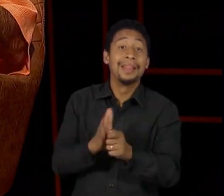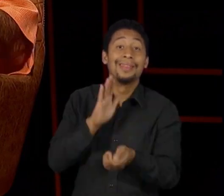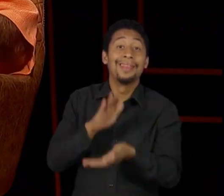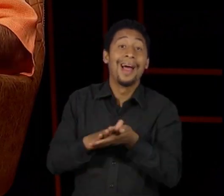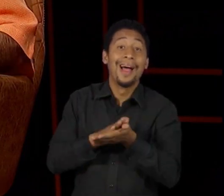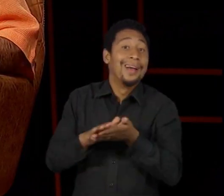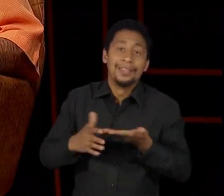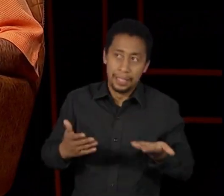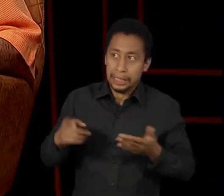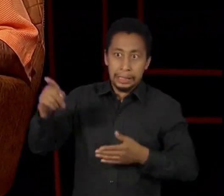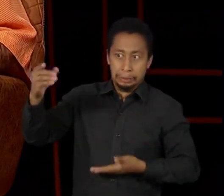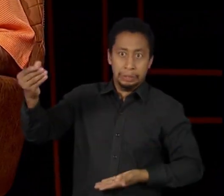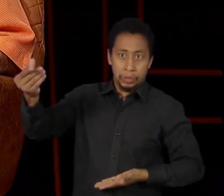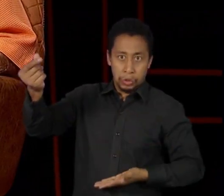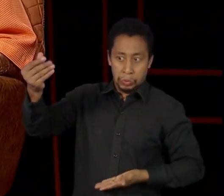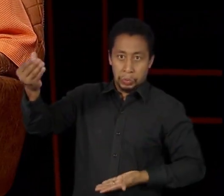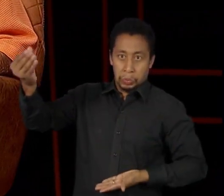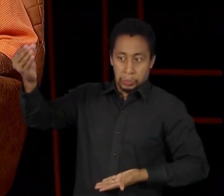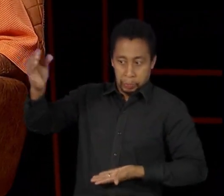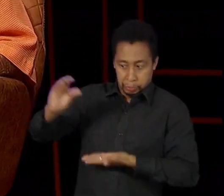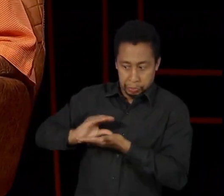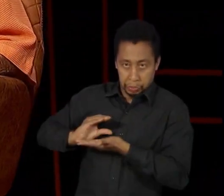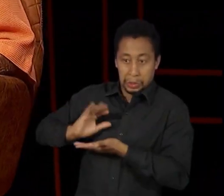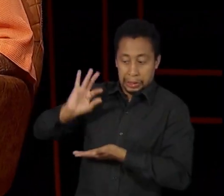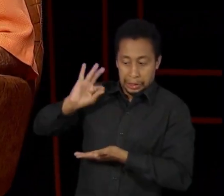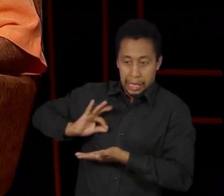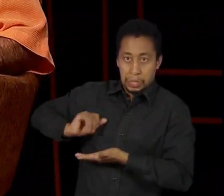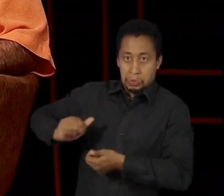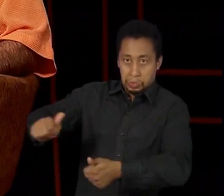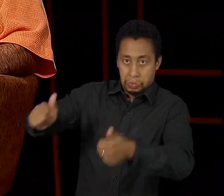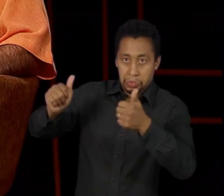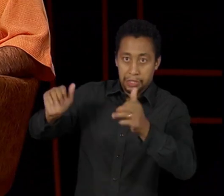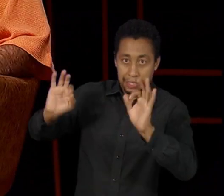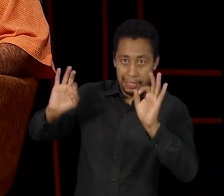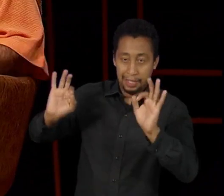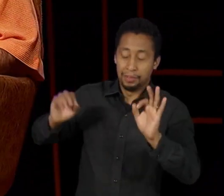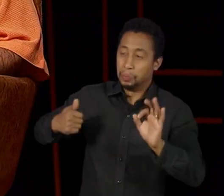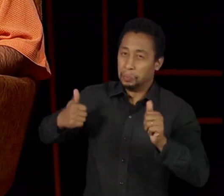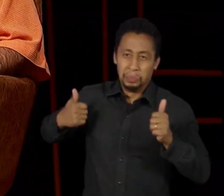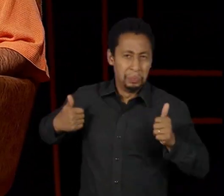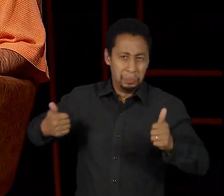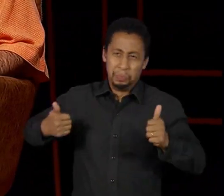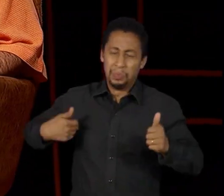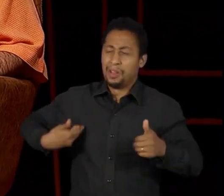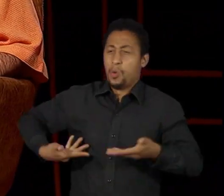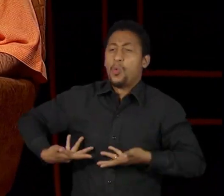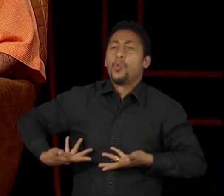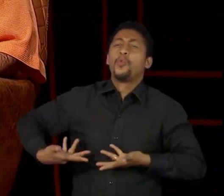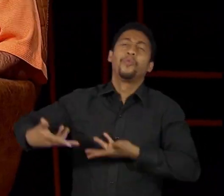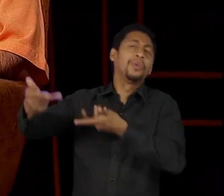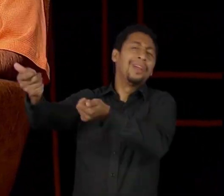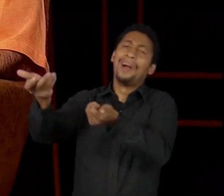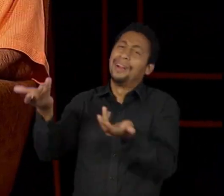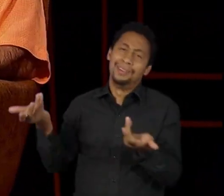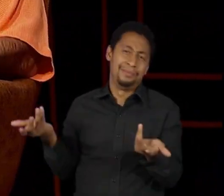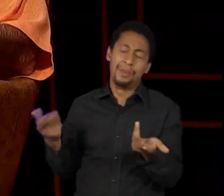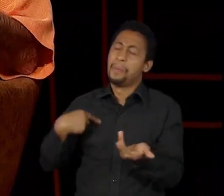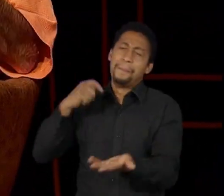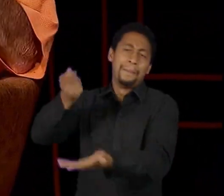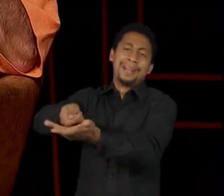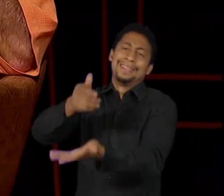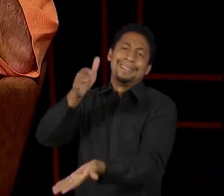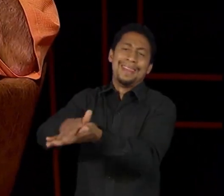grana legal que nós ganhávamos, que nós fomos para o festival pagos, né? Nós éramos convidados do festival,